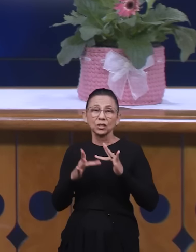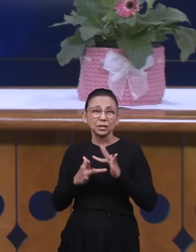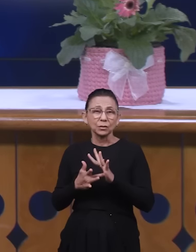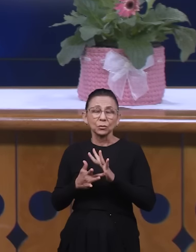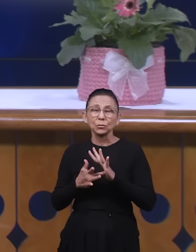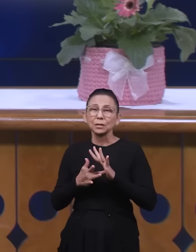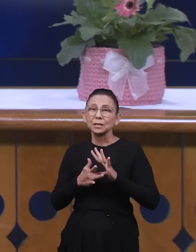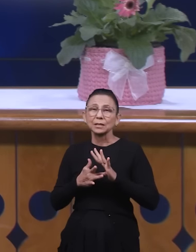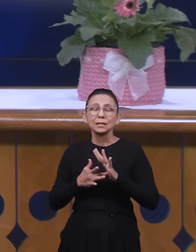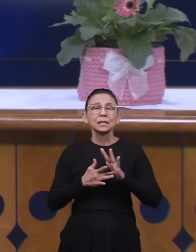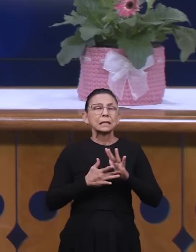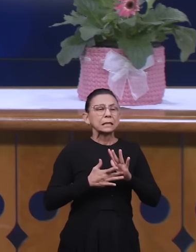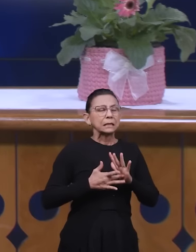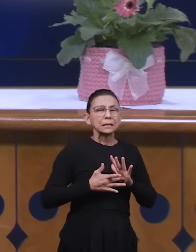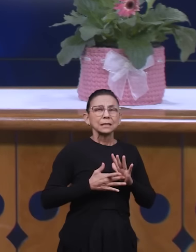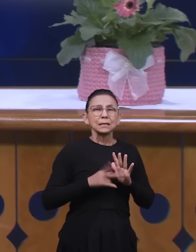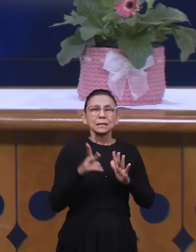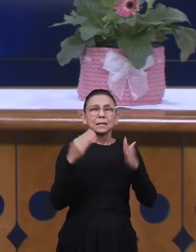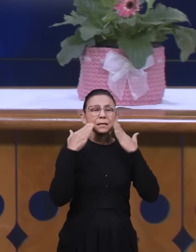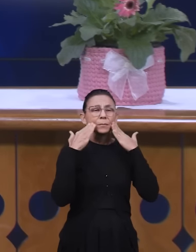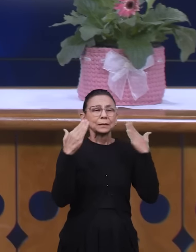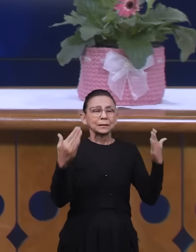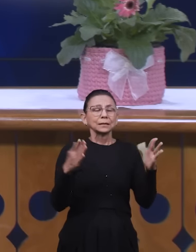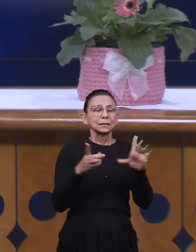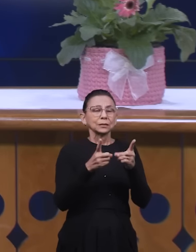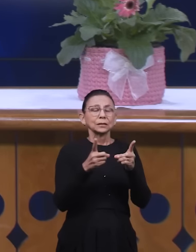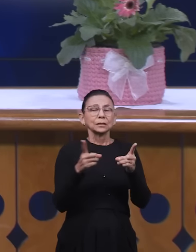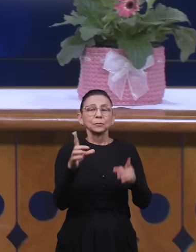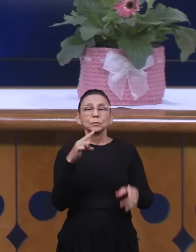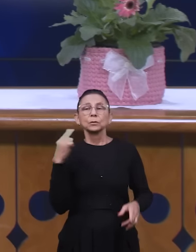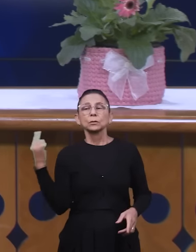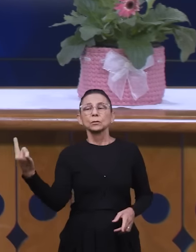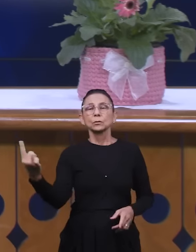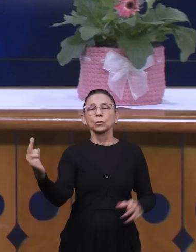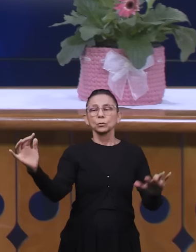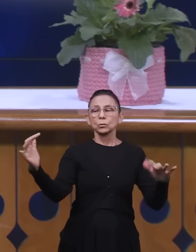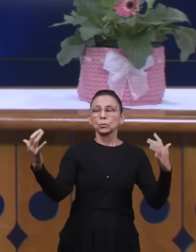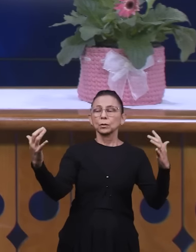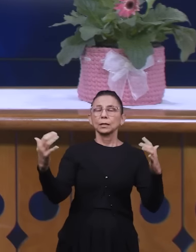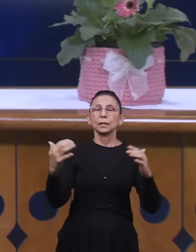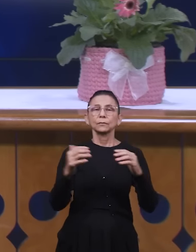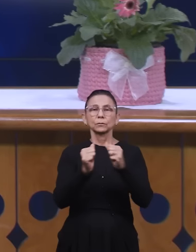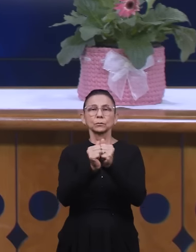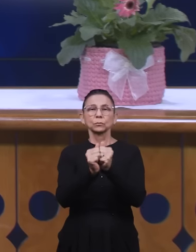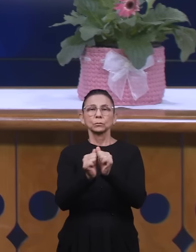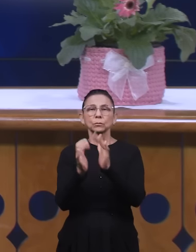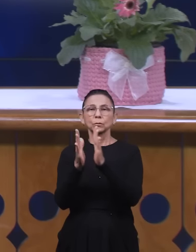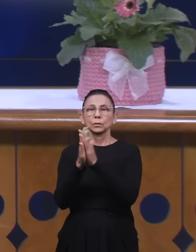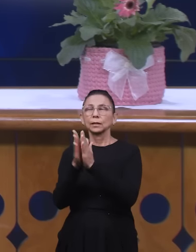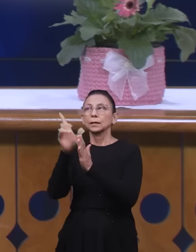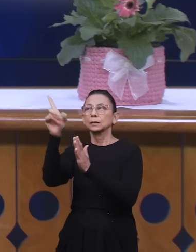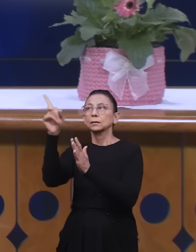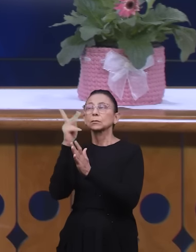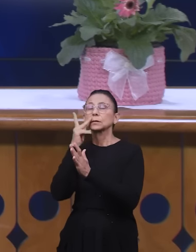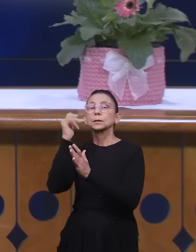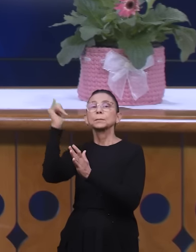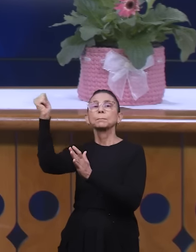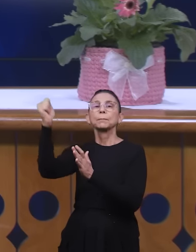colocava sempre diante dos seus discípulos e diante de todos para orar ao seu